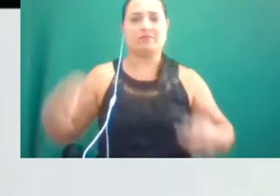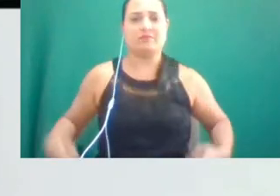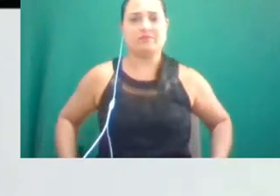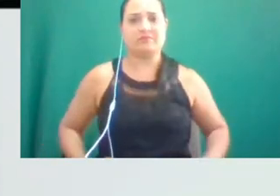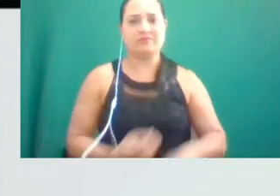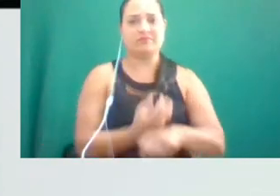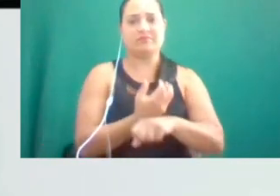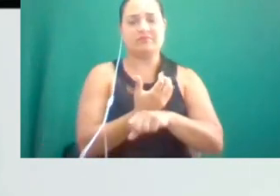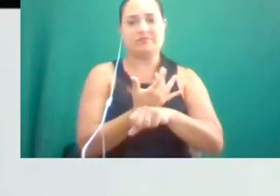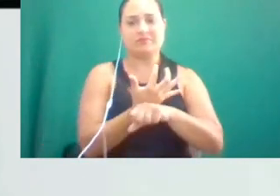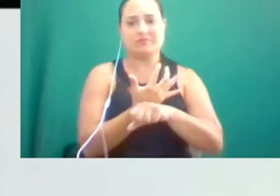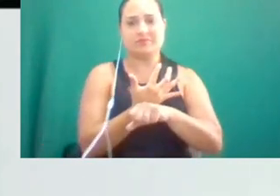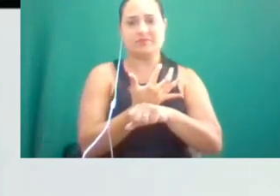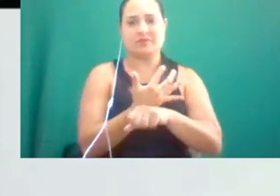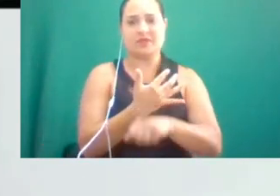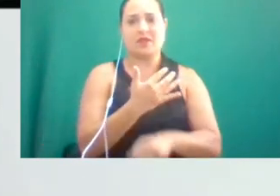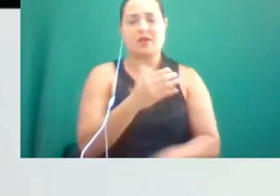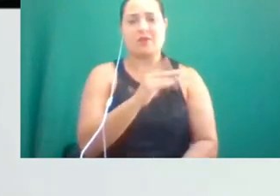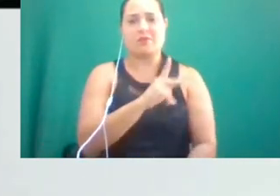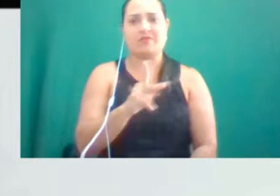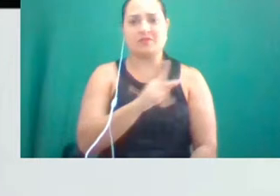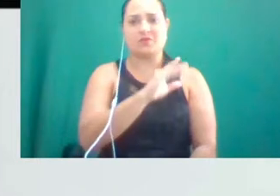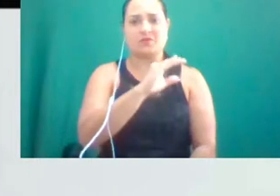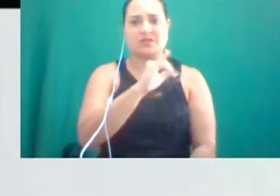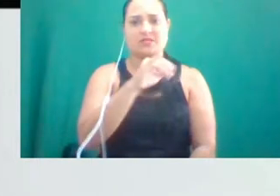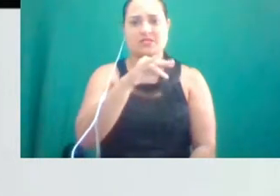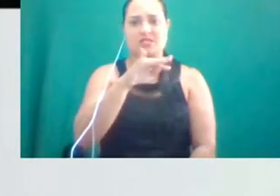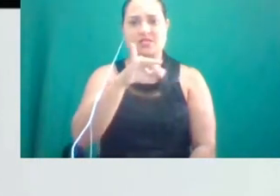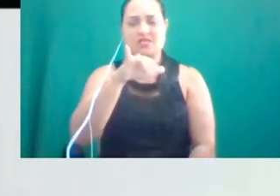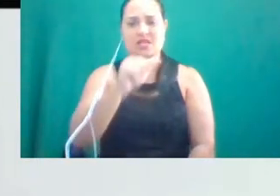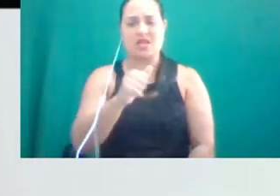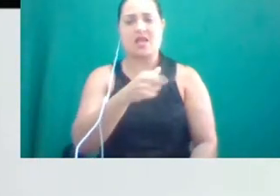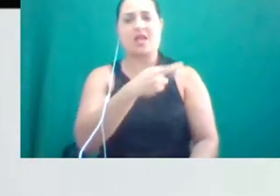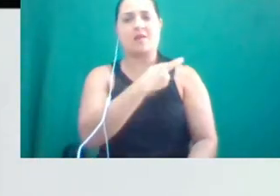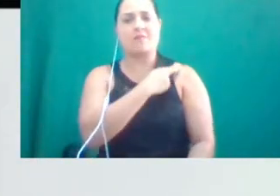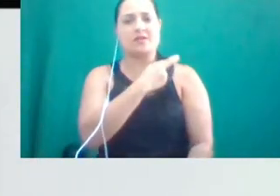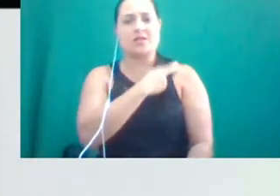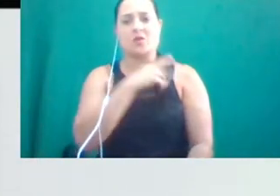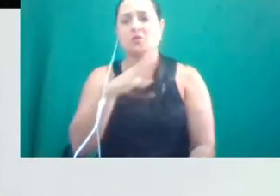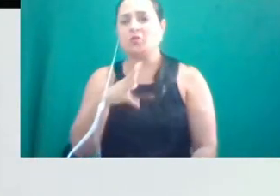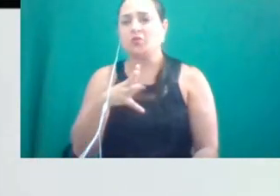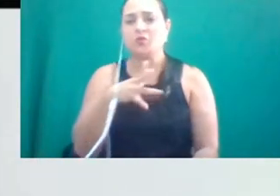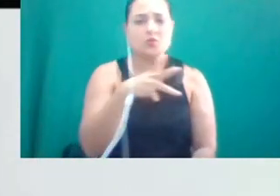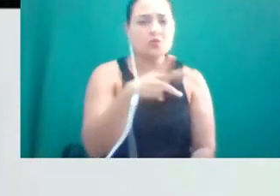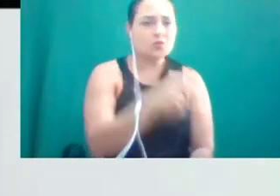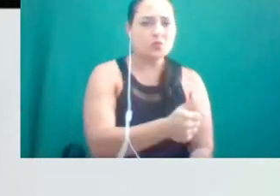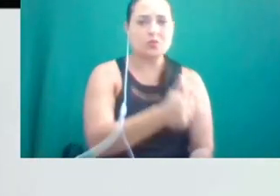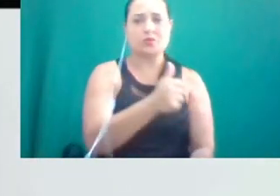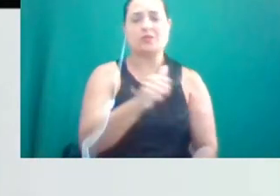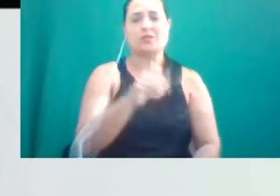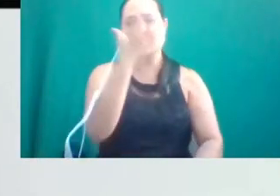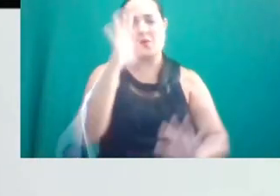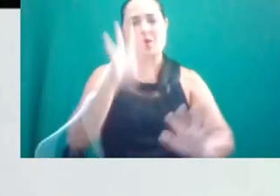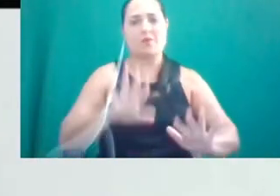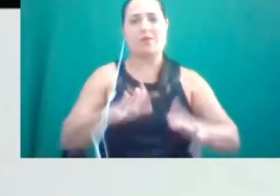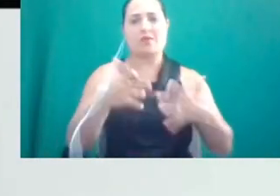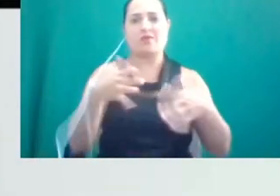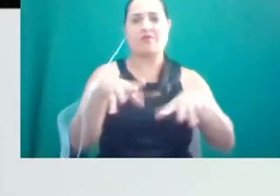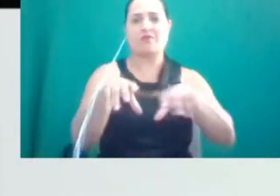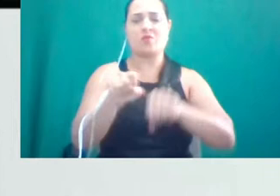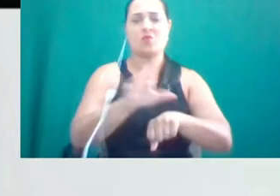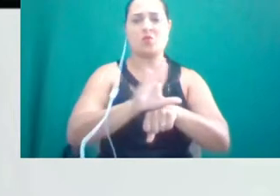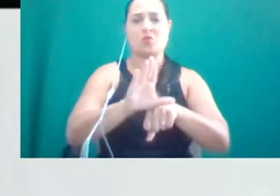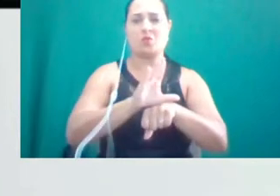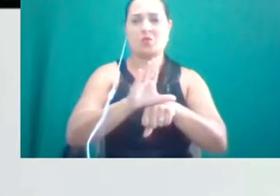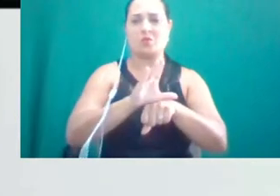nome dele eu saúdo aos demais componentes da mesa. E saúdo agora, de maneira toda especial, a